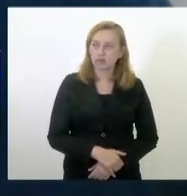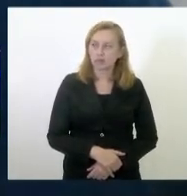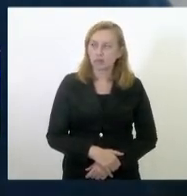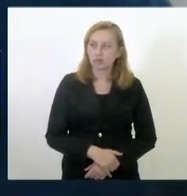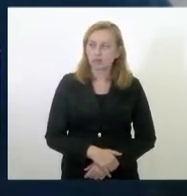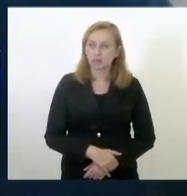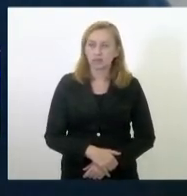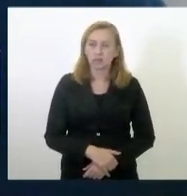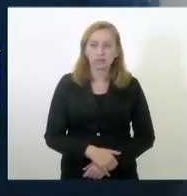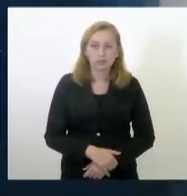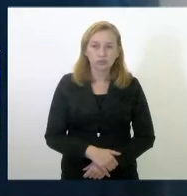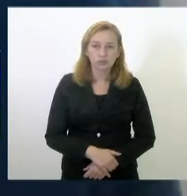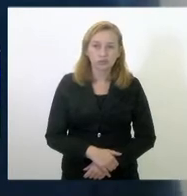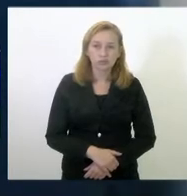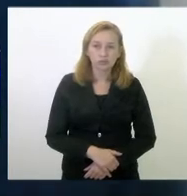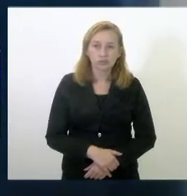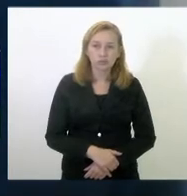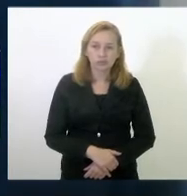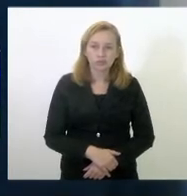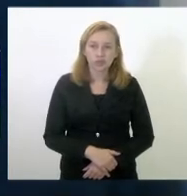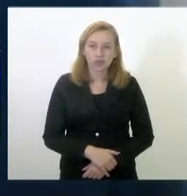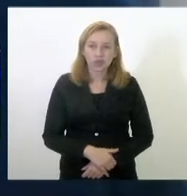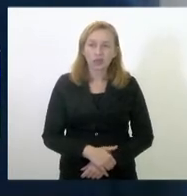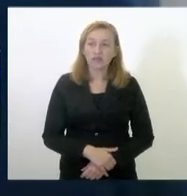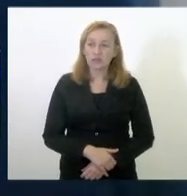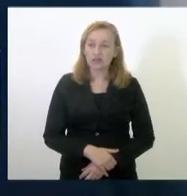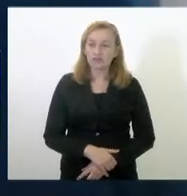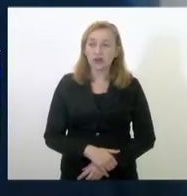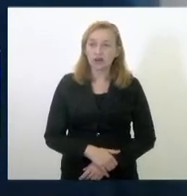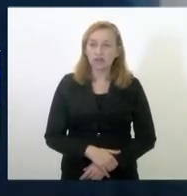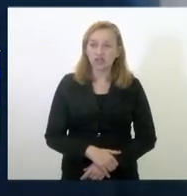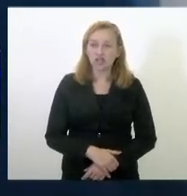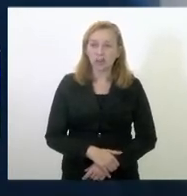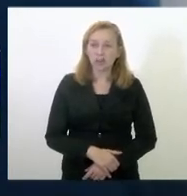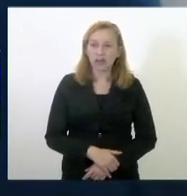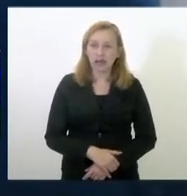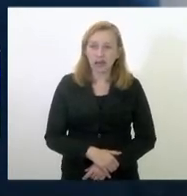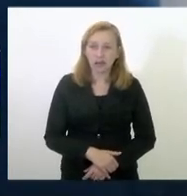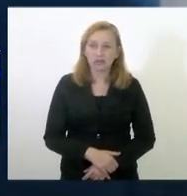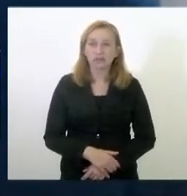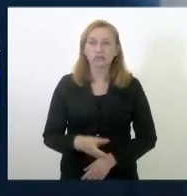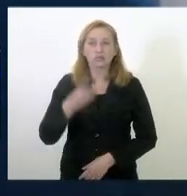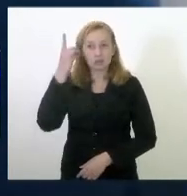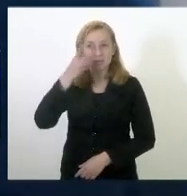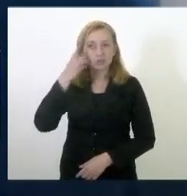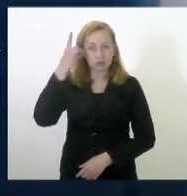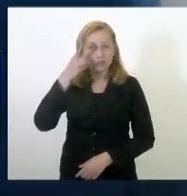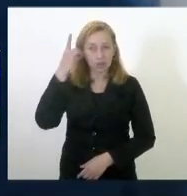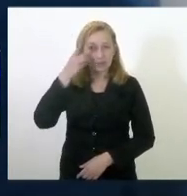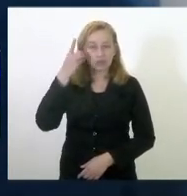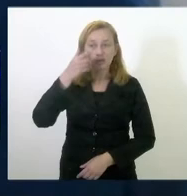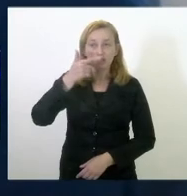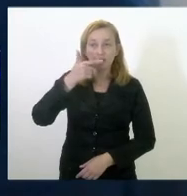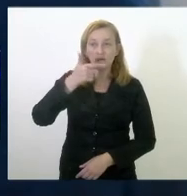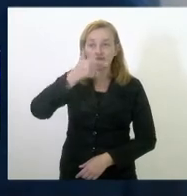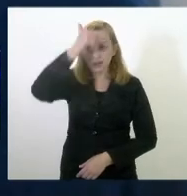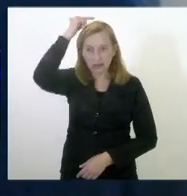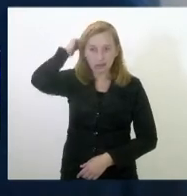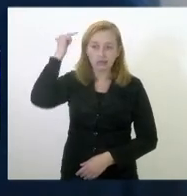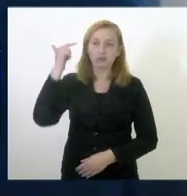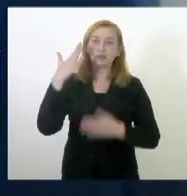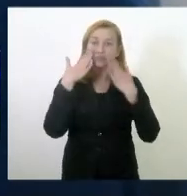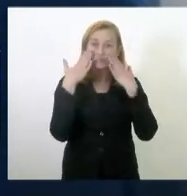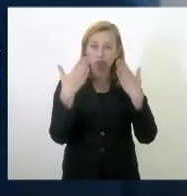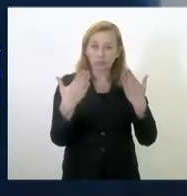do arroz e do feijão, o deputado Luiz Paulo apresentou razões de ordem legal